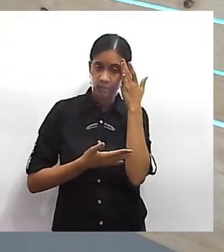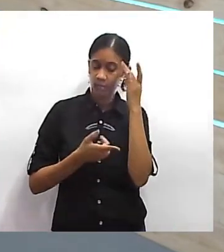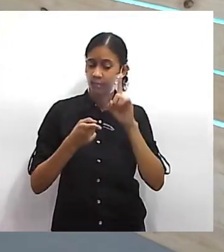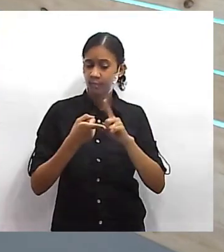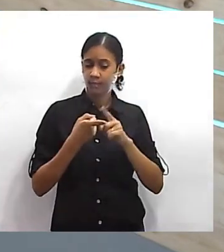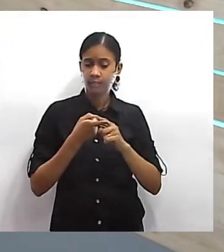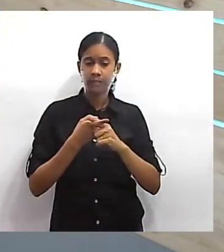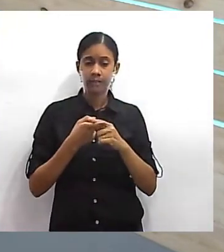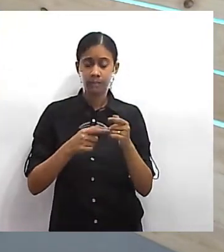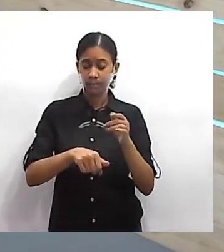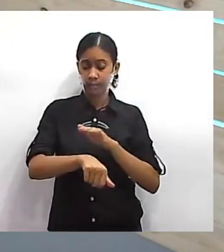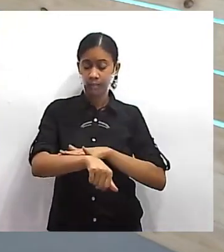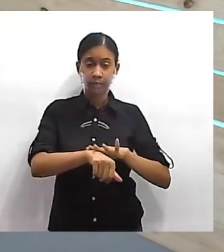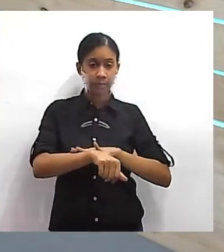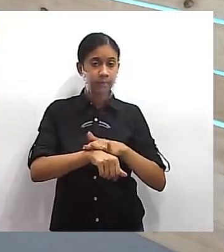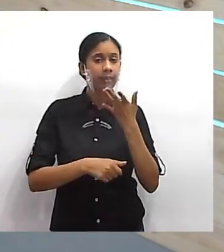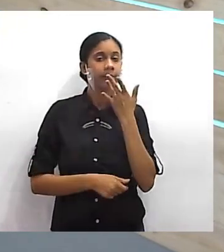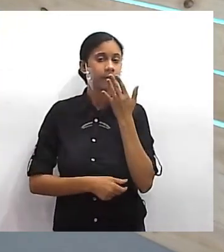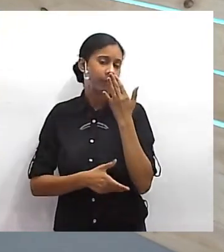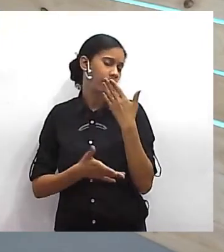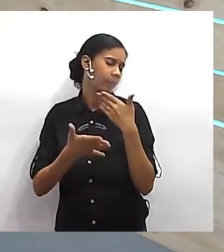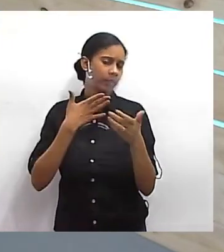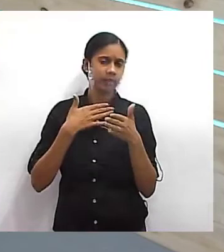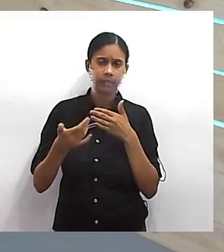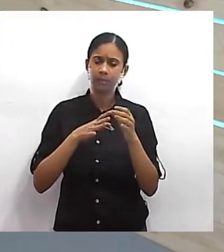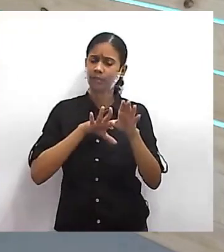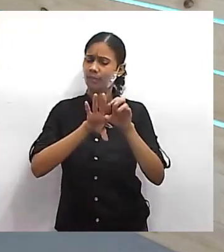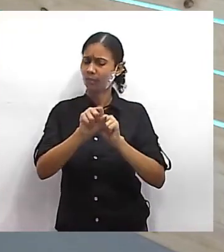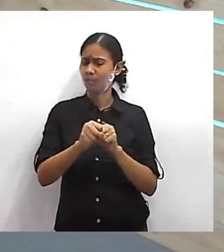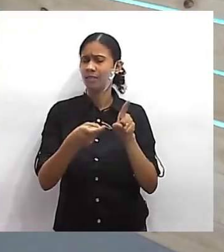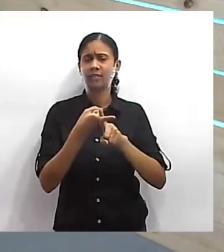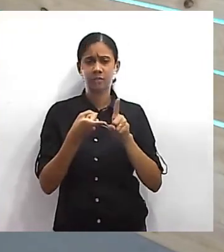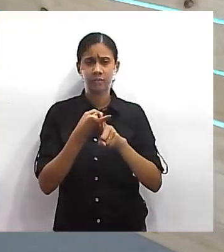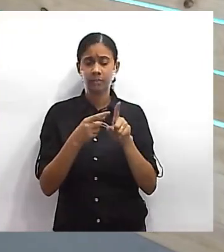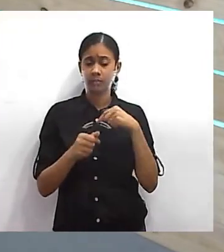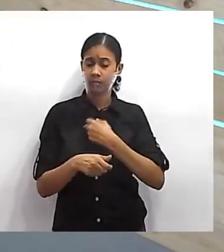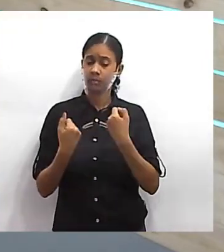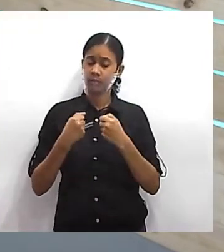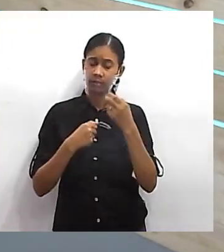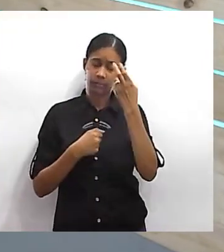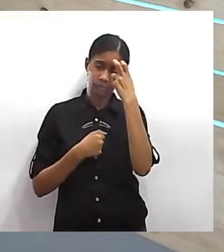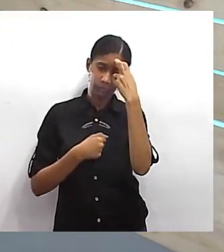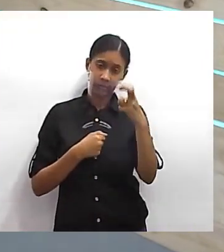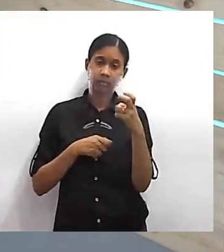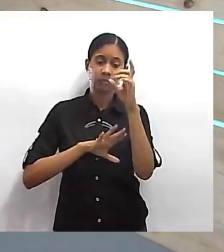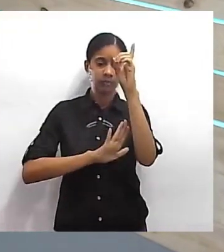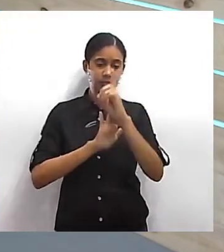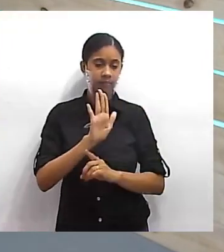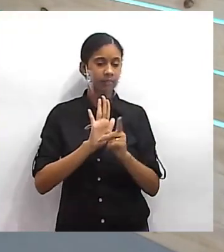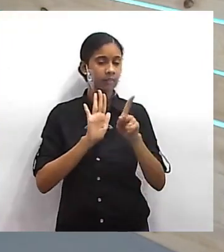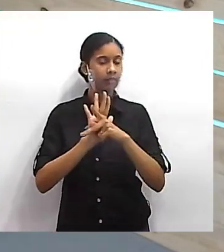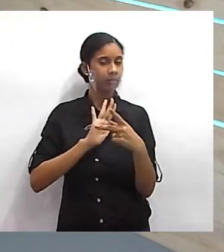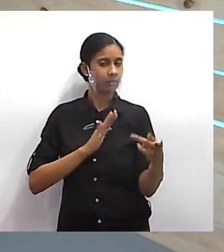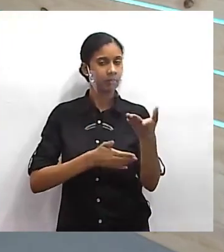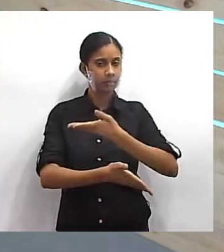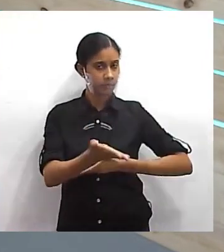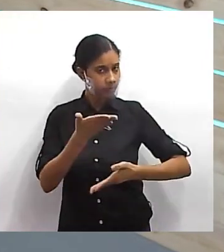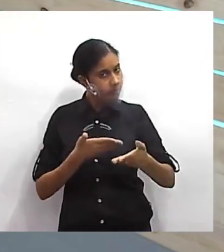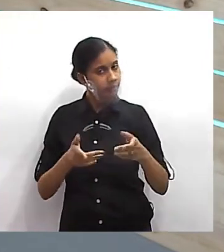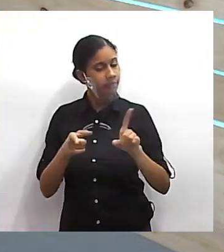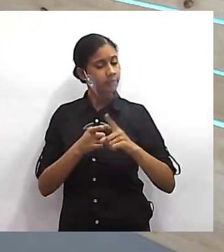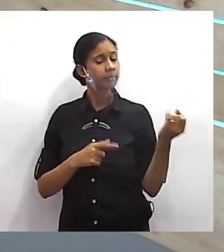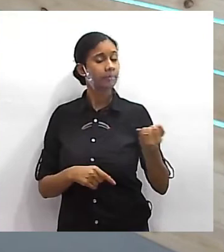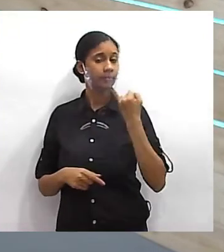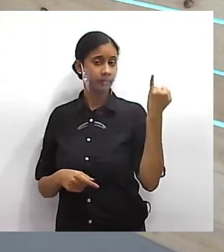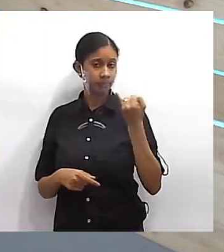sua formação. Temos que construir uma cultura de direitos que garantam o direito do outro. Assim como é importante, por